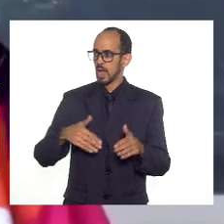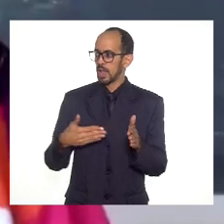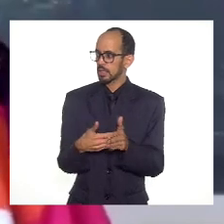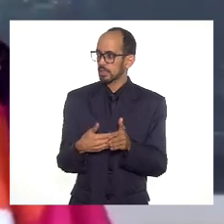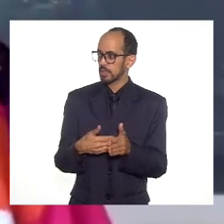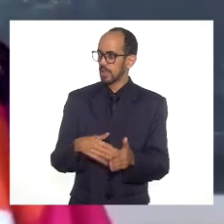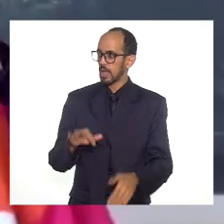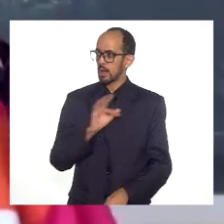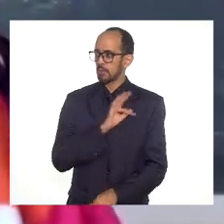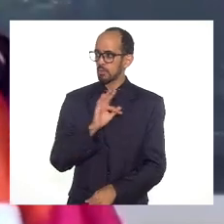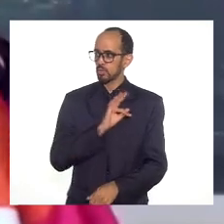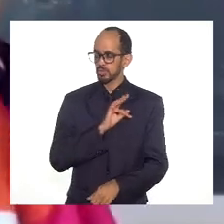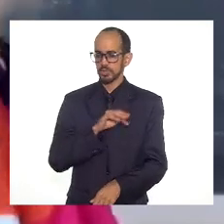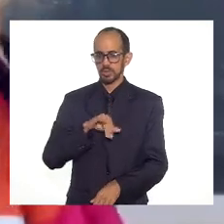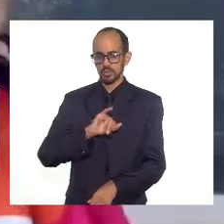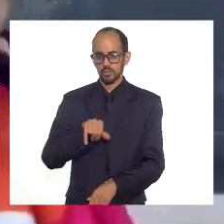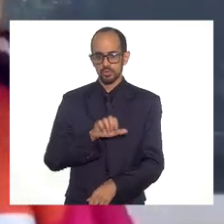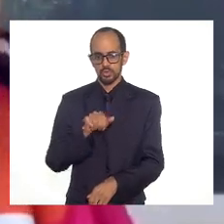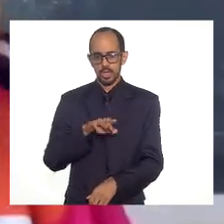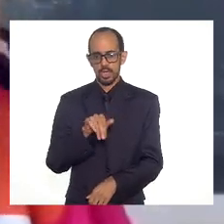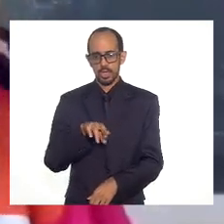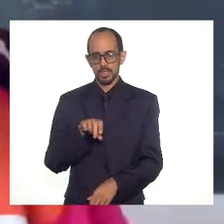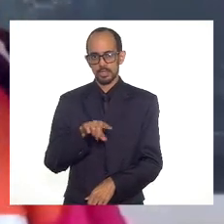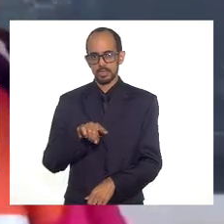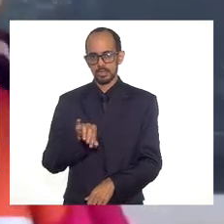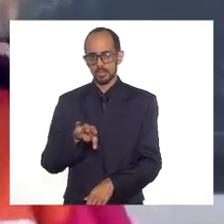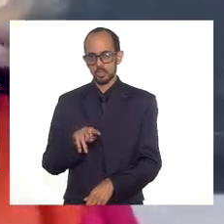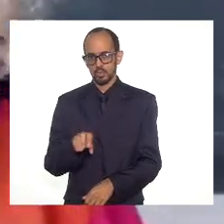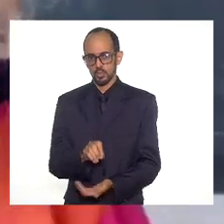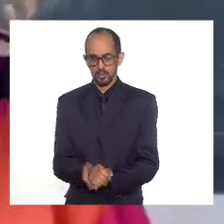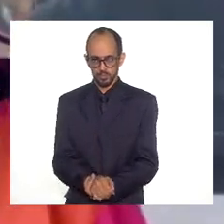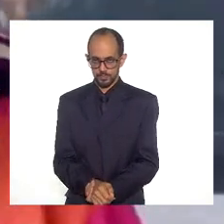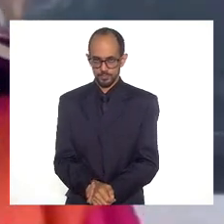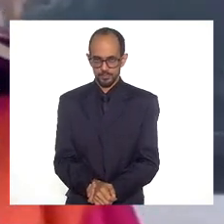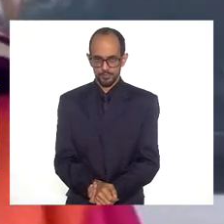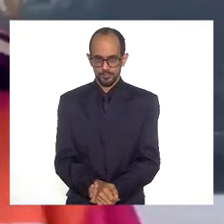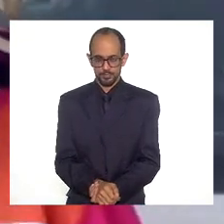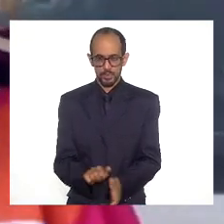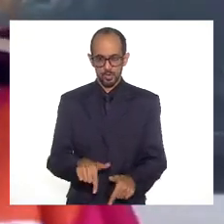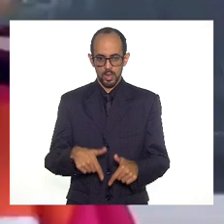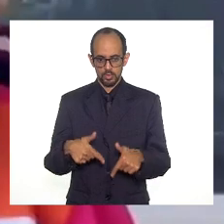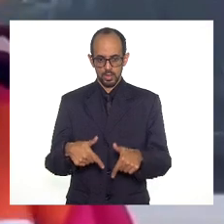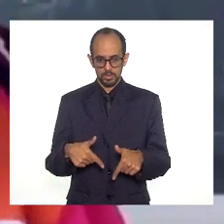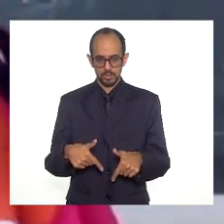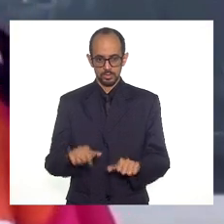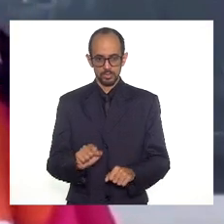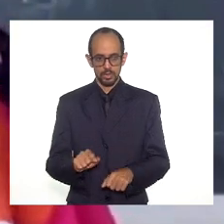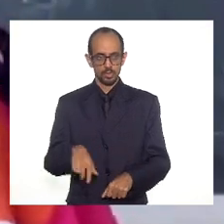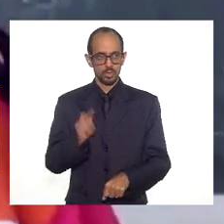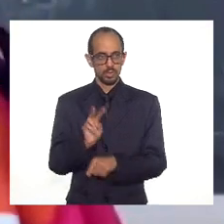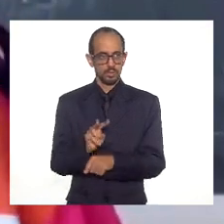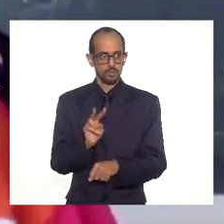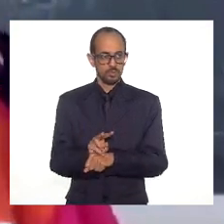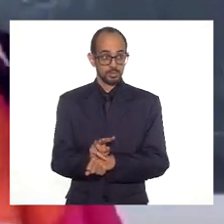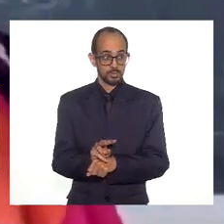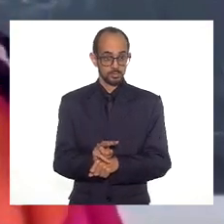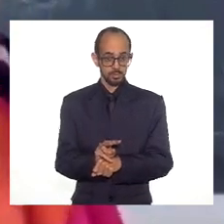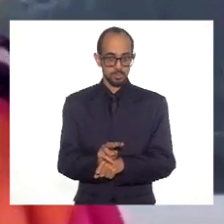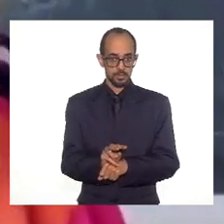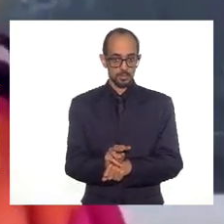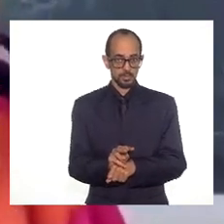polícia no Jacarezinho. E com isso, com a sua atuação para da defesa da segurança pública comunitária, ele